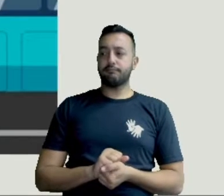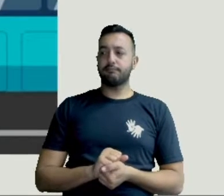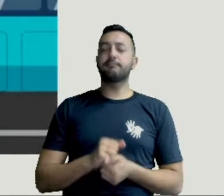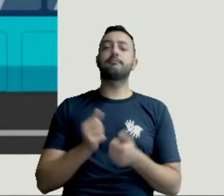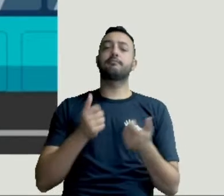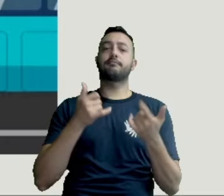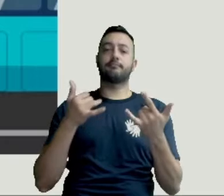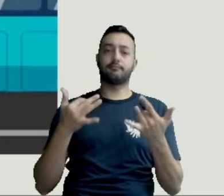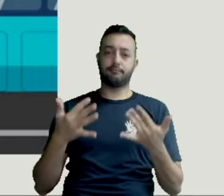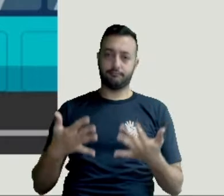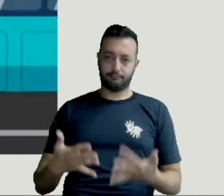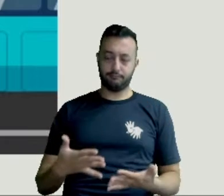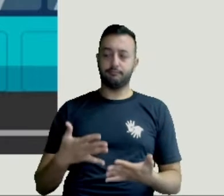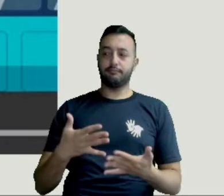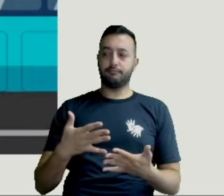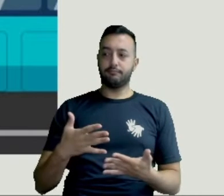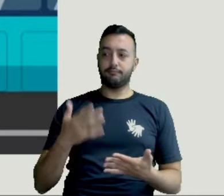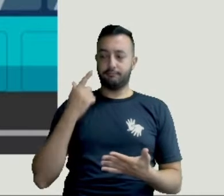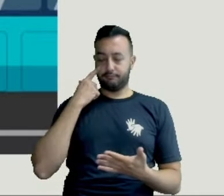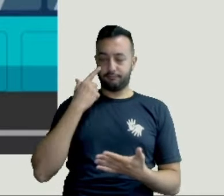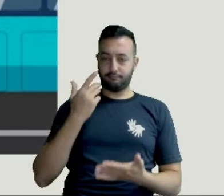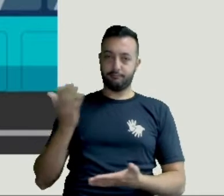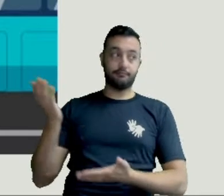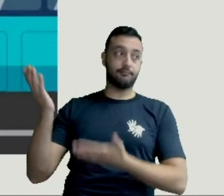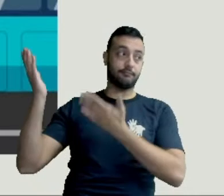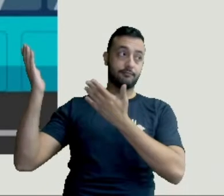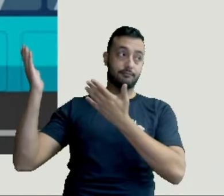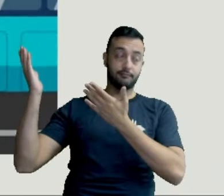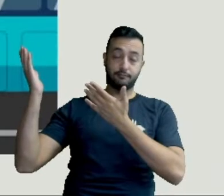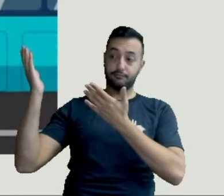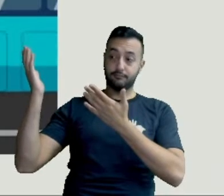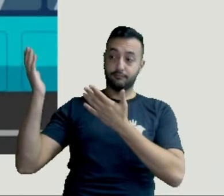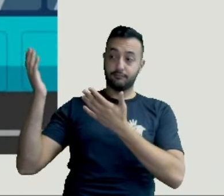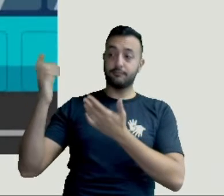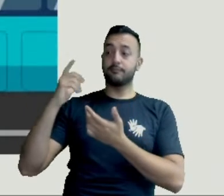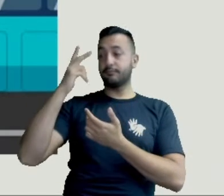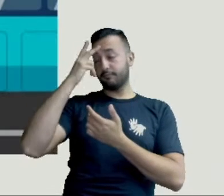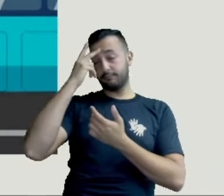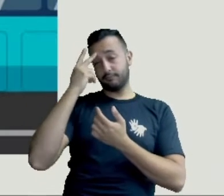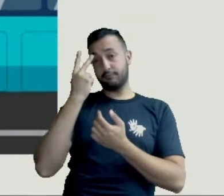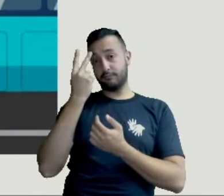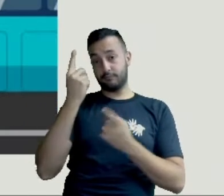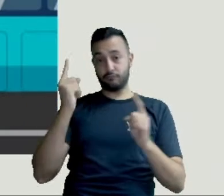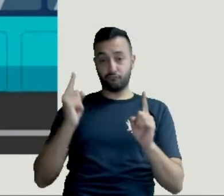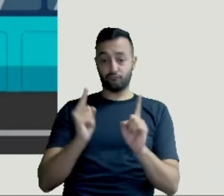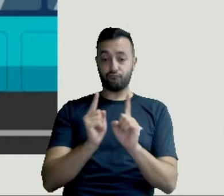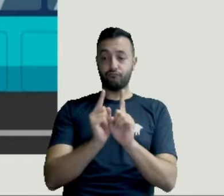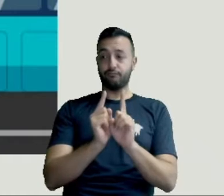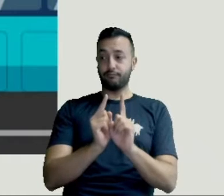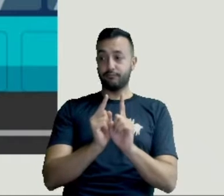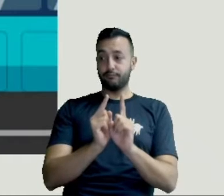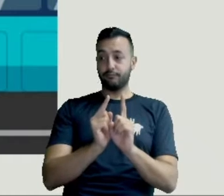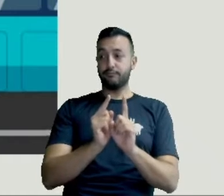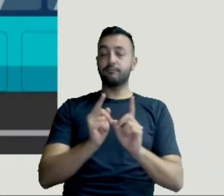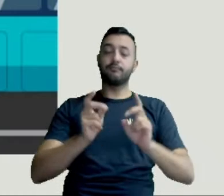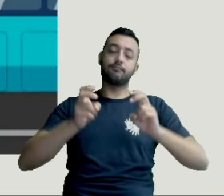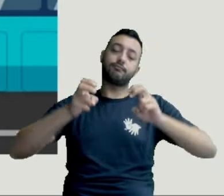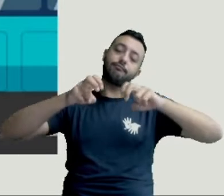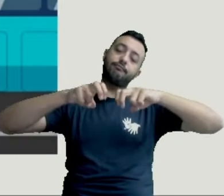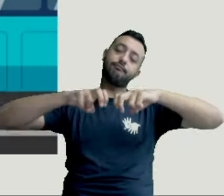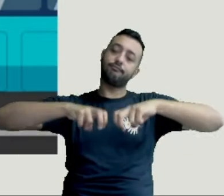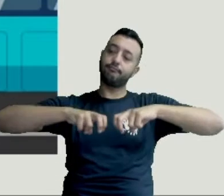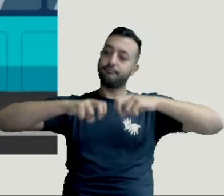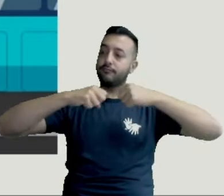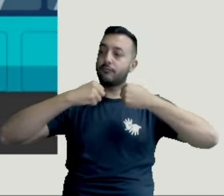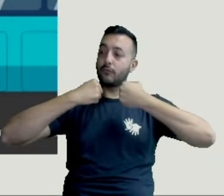analisar a seguinte figura aqui embaixo. Diz assim, que um casal, eles se encontram sentados, tá? Dentro